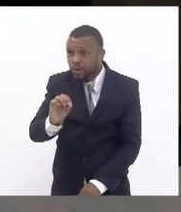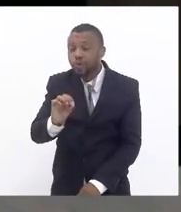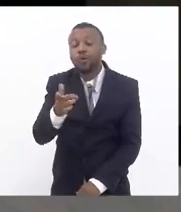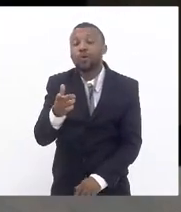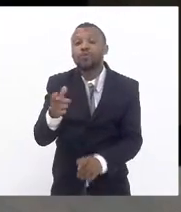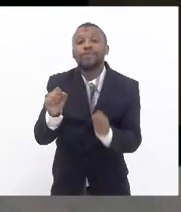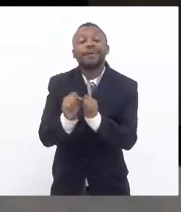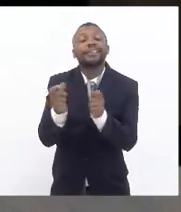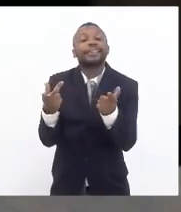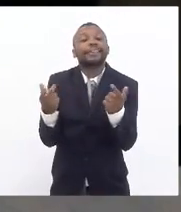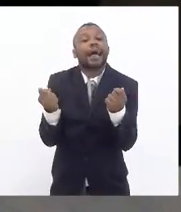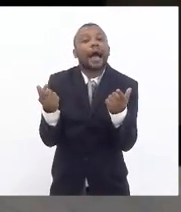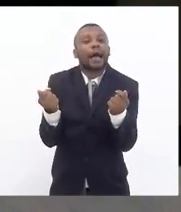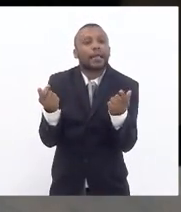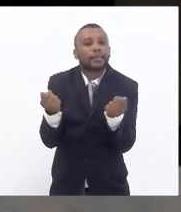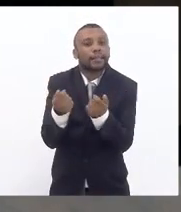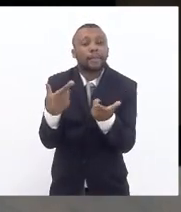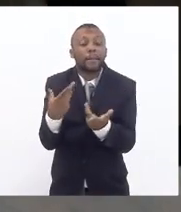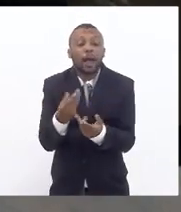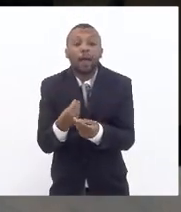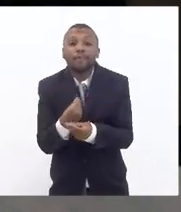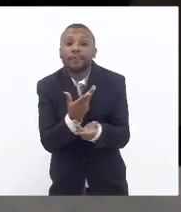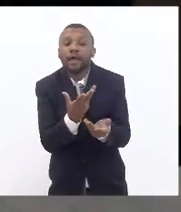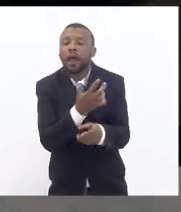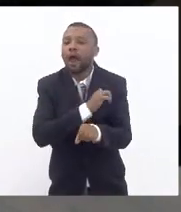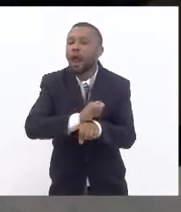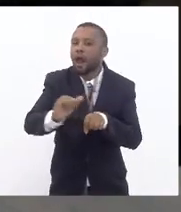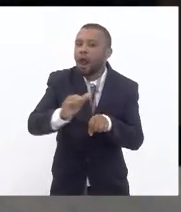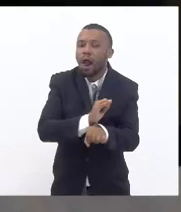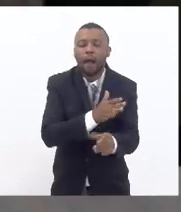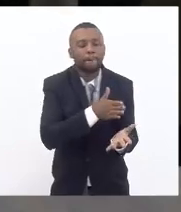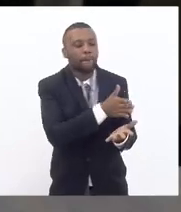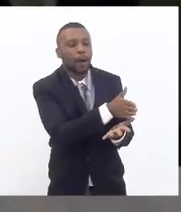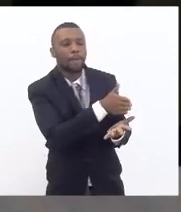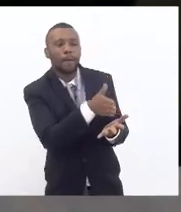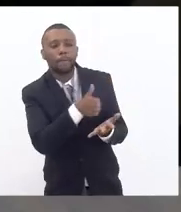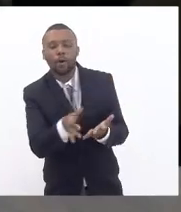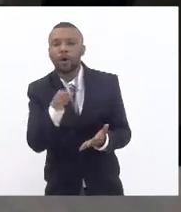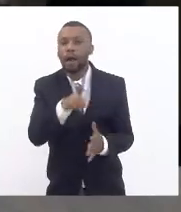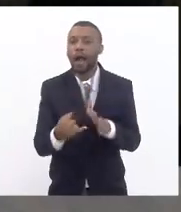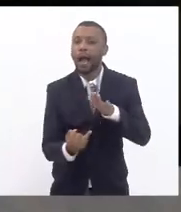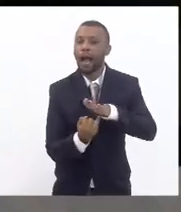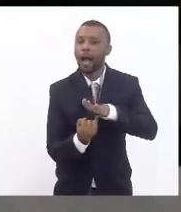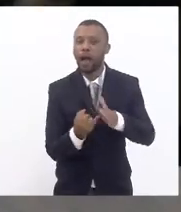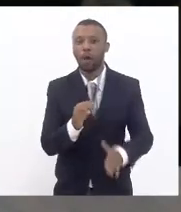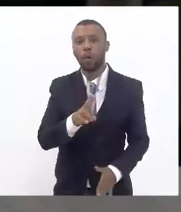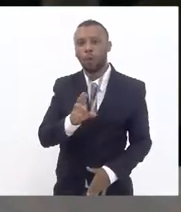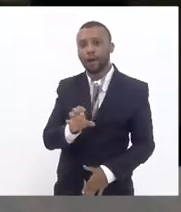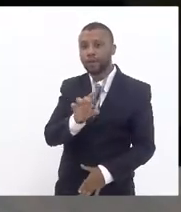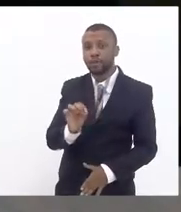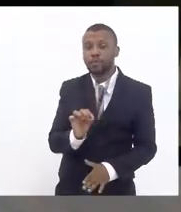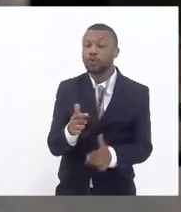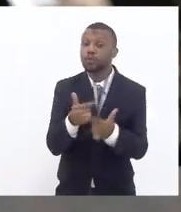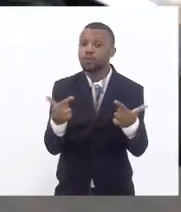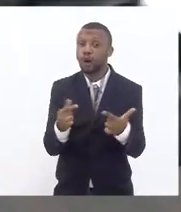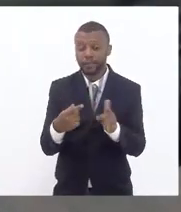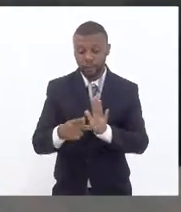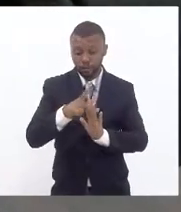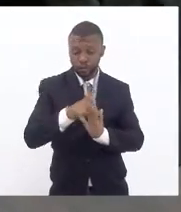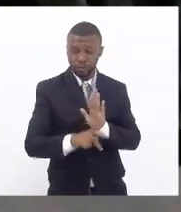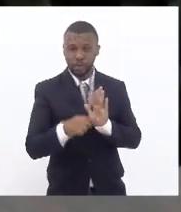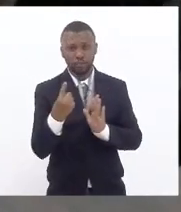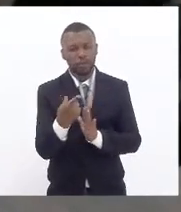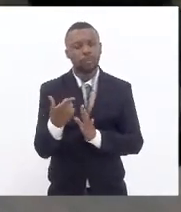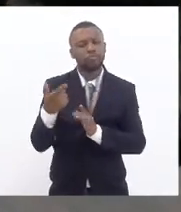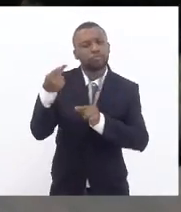uma palha sequer para oferecer alternativas ao UESO. De sorte que o projeto de que estamos tratando, e que eu acho importante